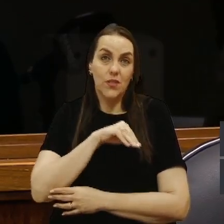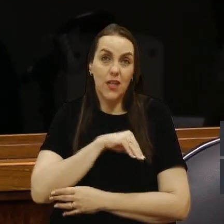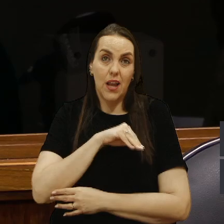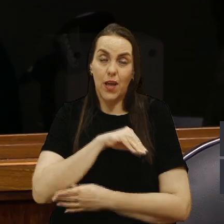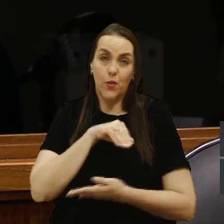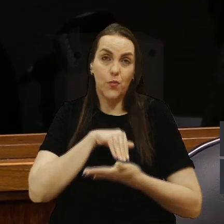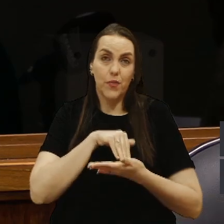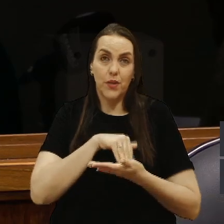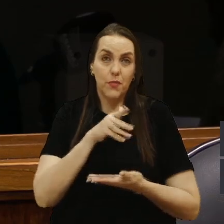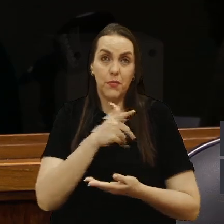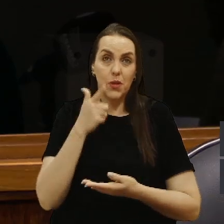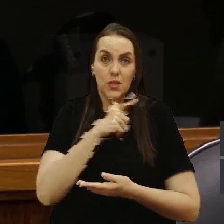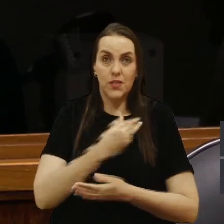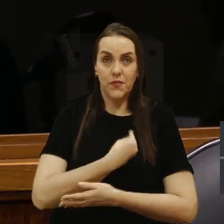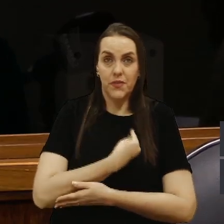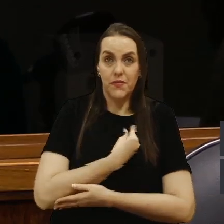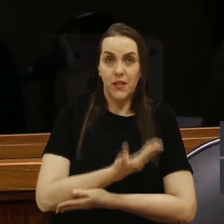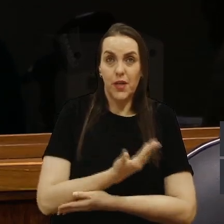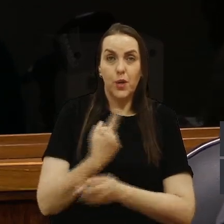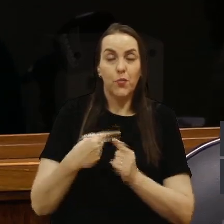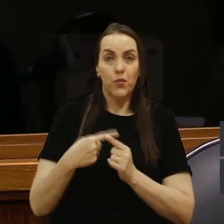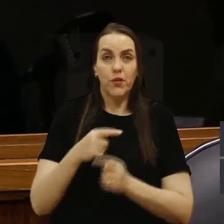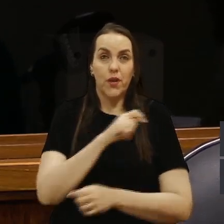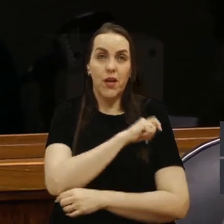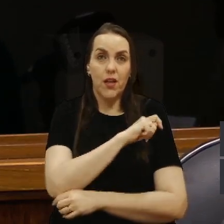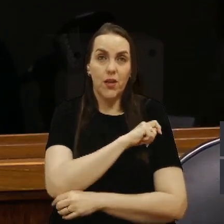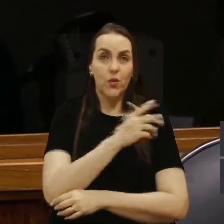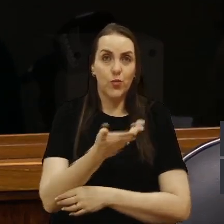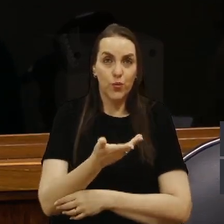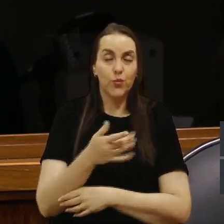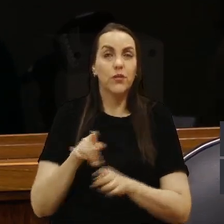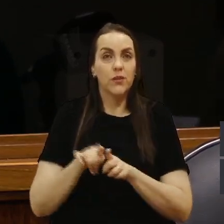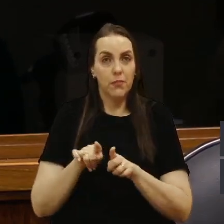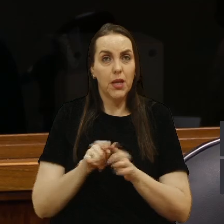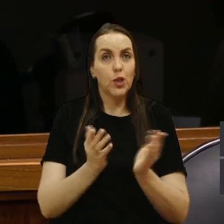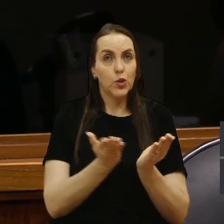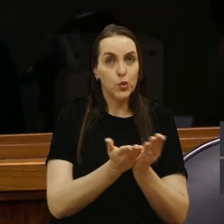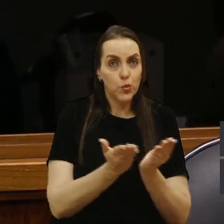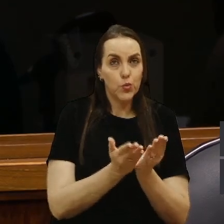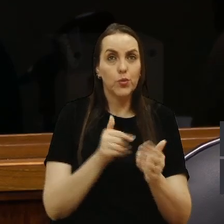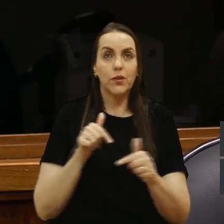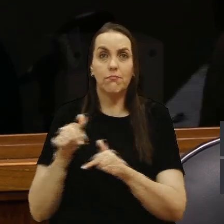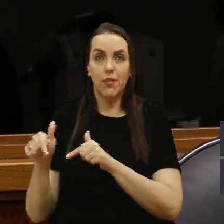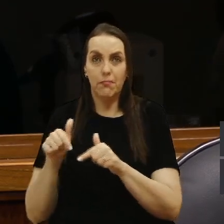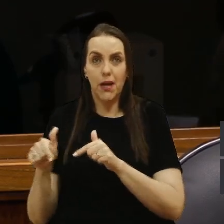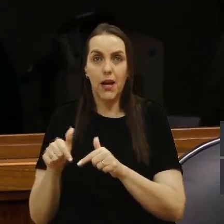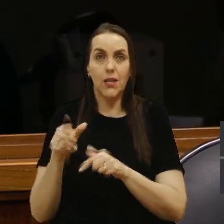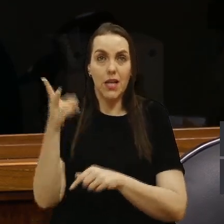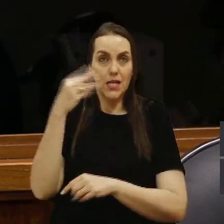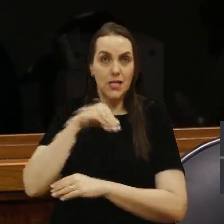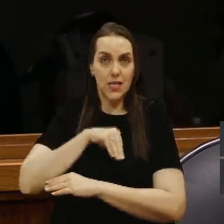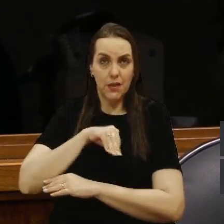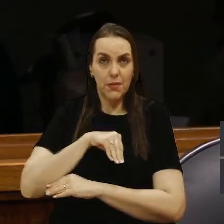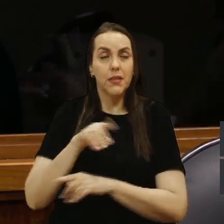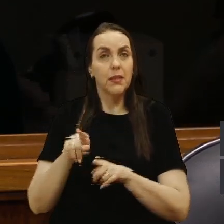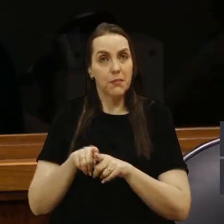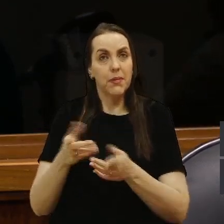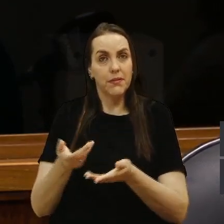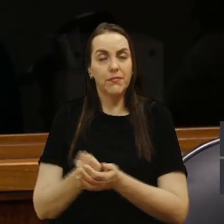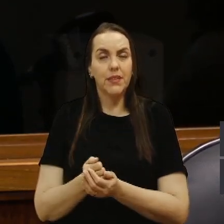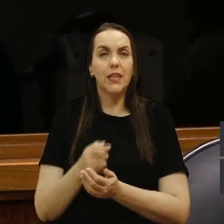mínimo para sobreviver, porque os estudantes, ao mesmo tempo que eles estudam, eles trabalham e eles recebem para isso.